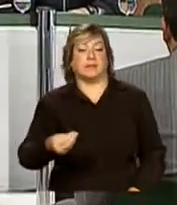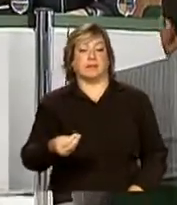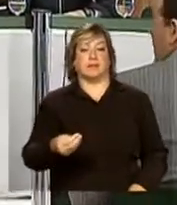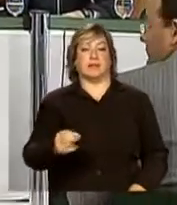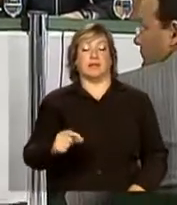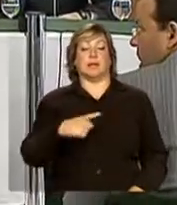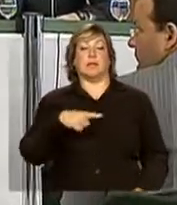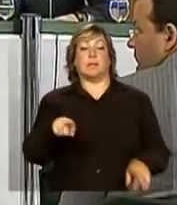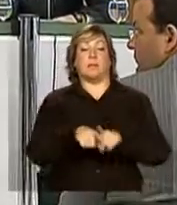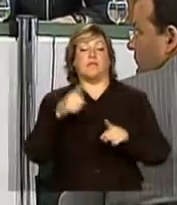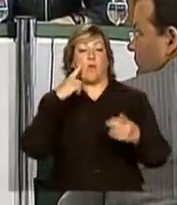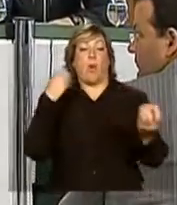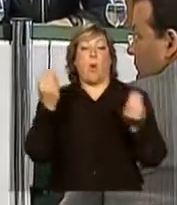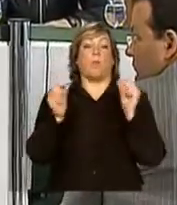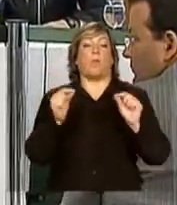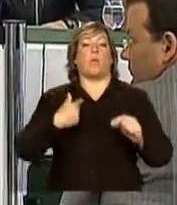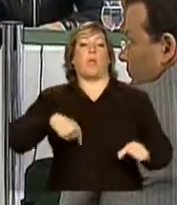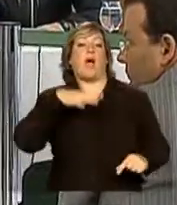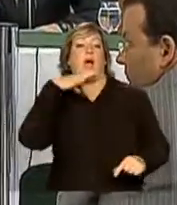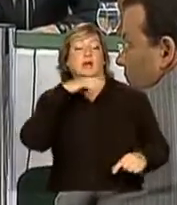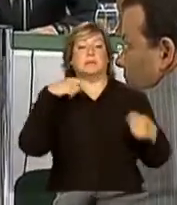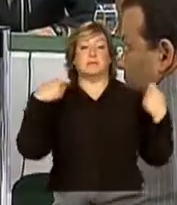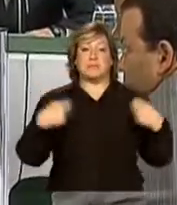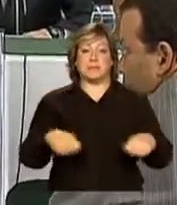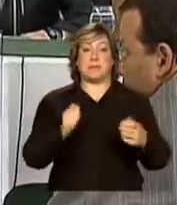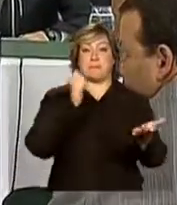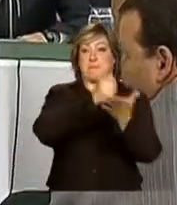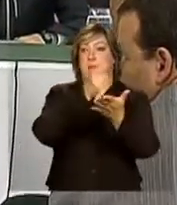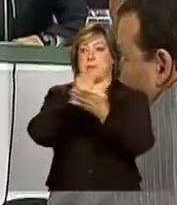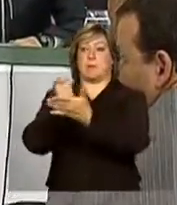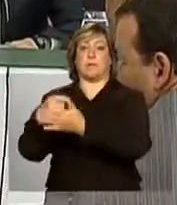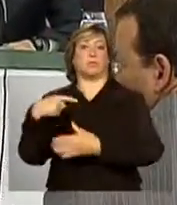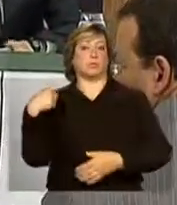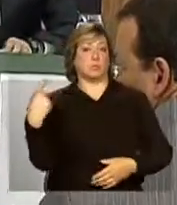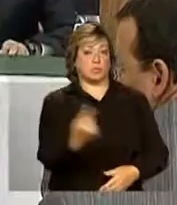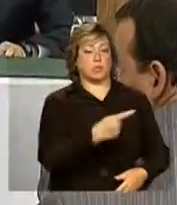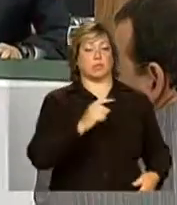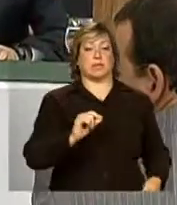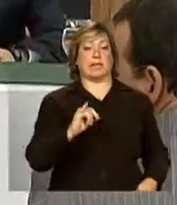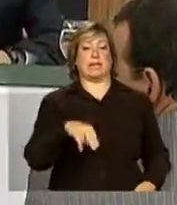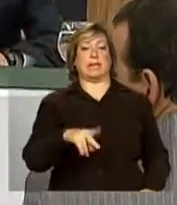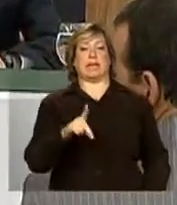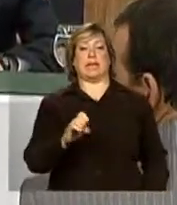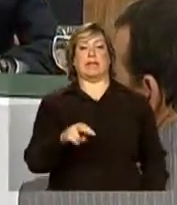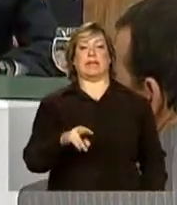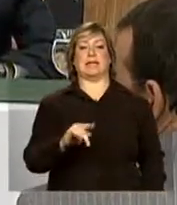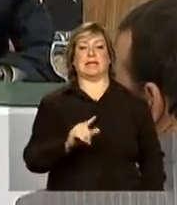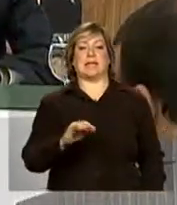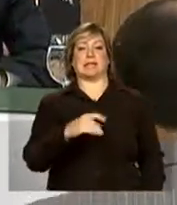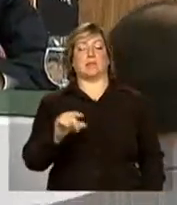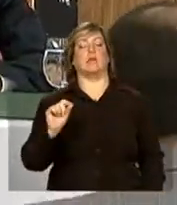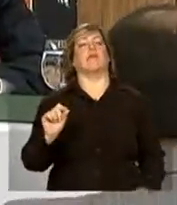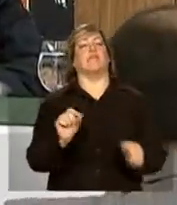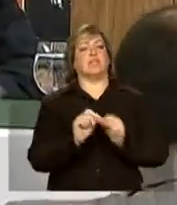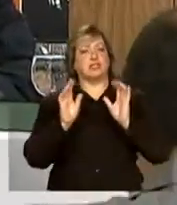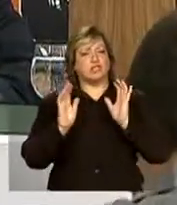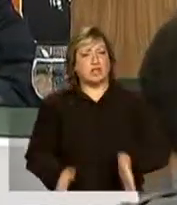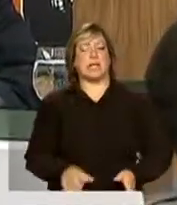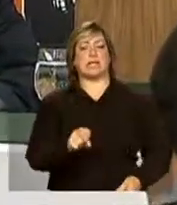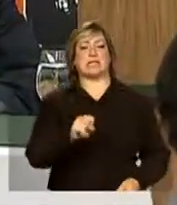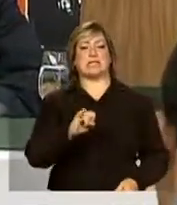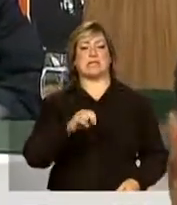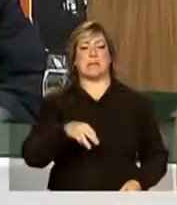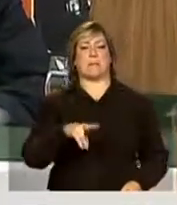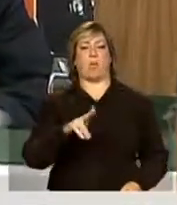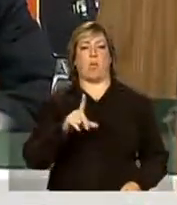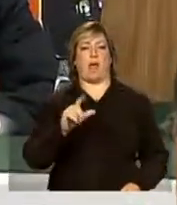vista daquilo que a gente acha que deve ser indenizado para o consumidor. Então, todas as simulações foram feitas considerando, quer dizer, esse